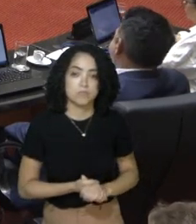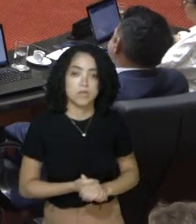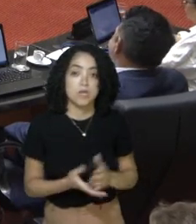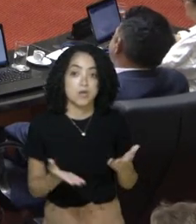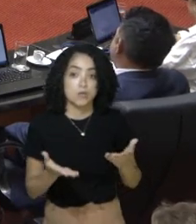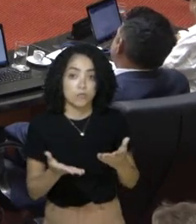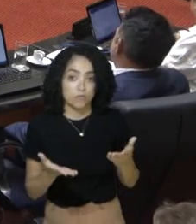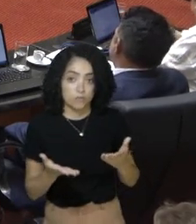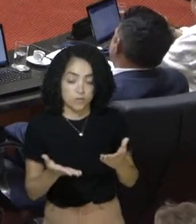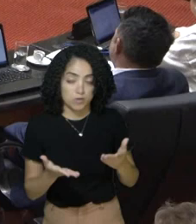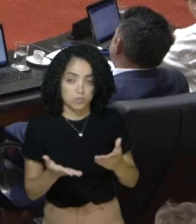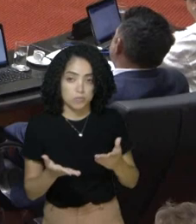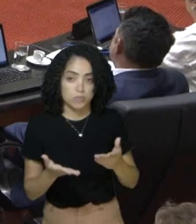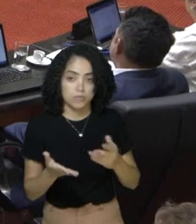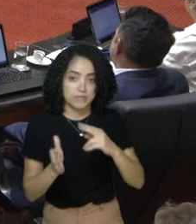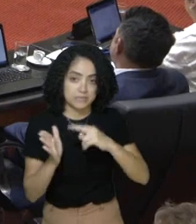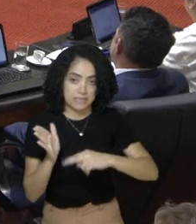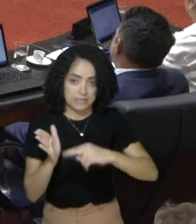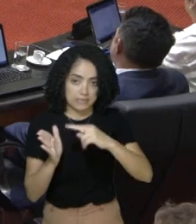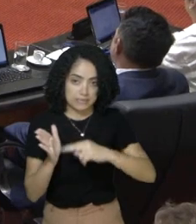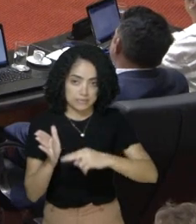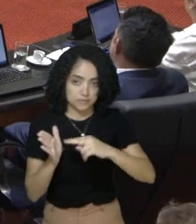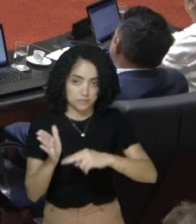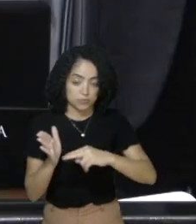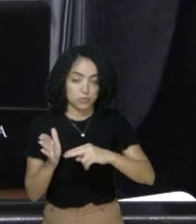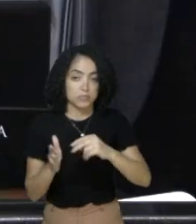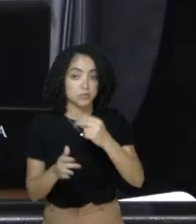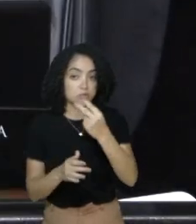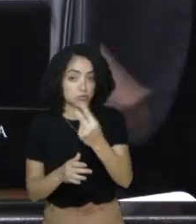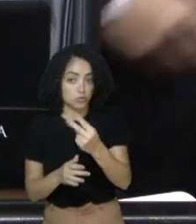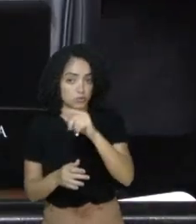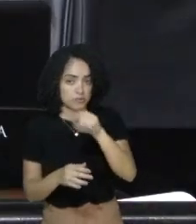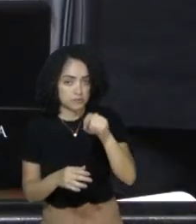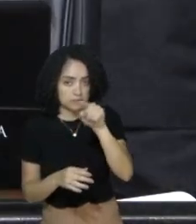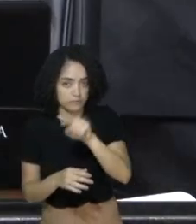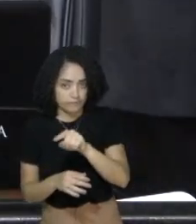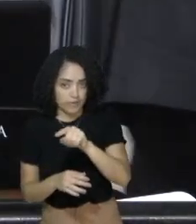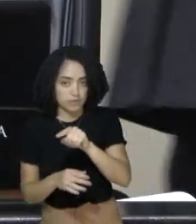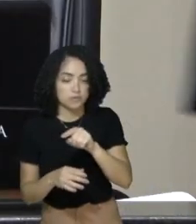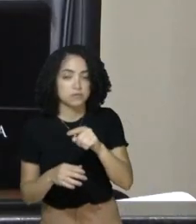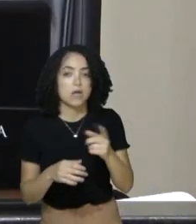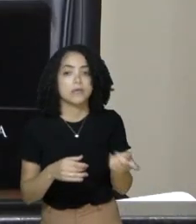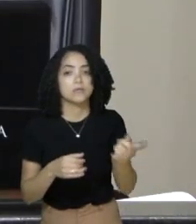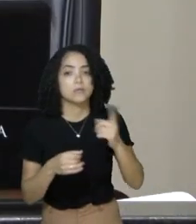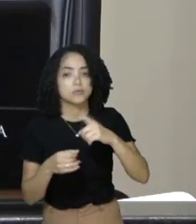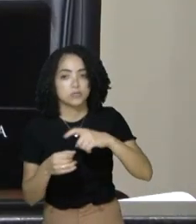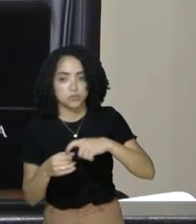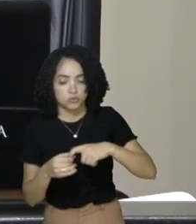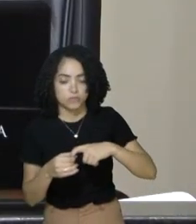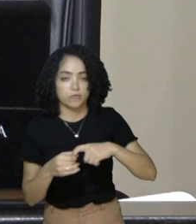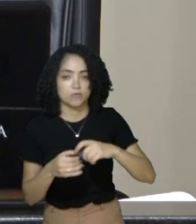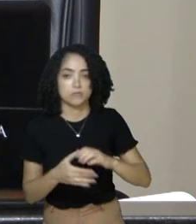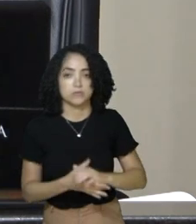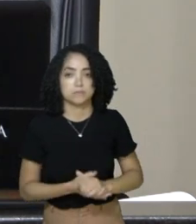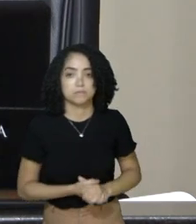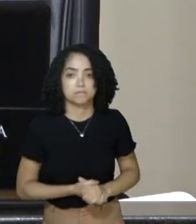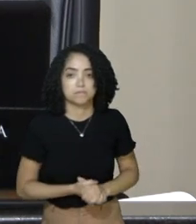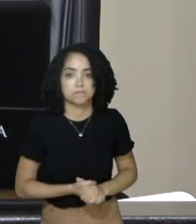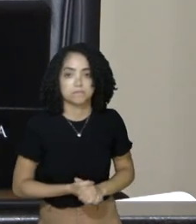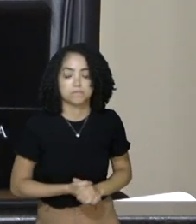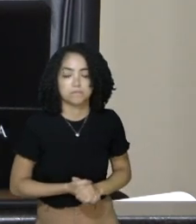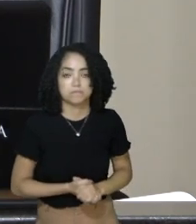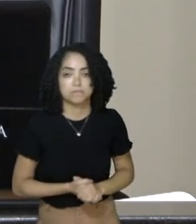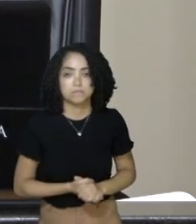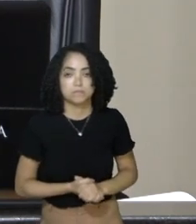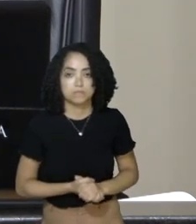vamos fazer, deputado Vampiro, a leitura de mais dois vetos e votaremos, atenderemos o seu pedido.